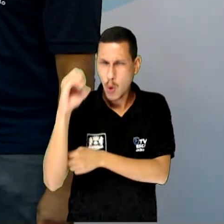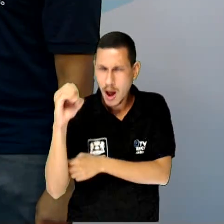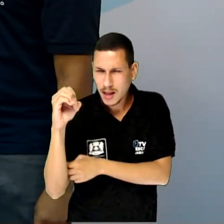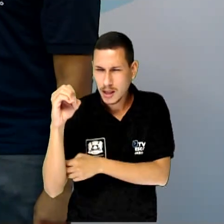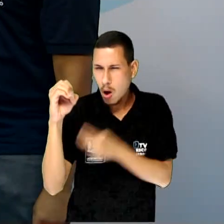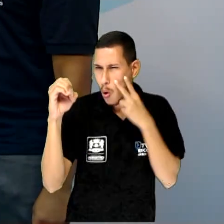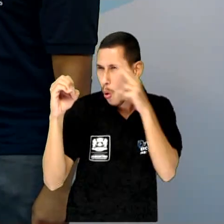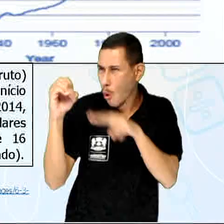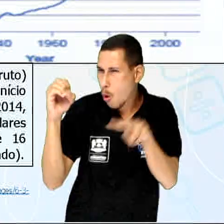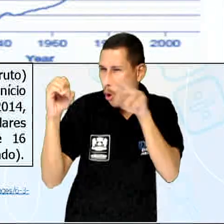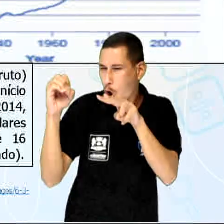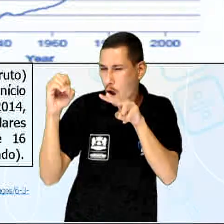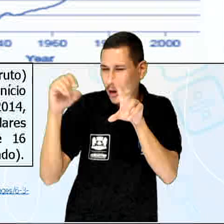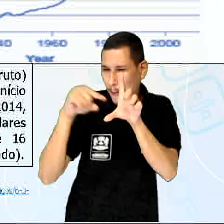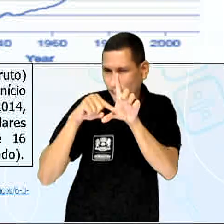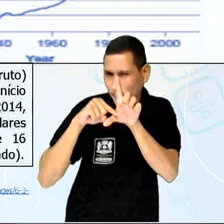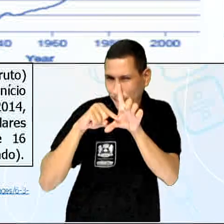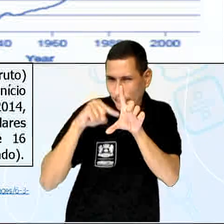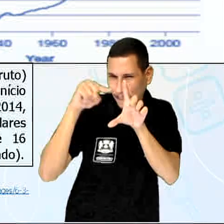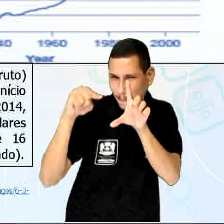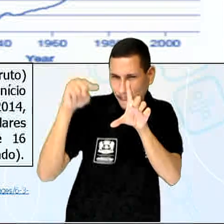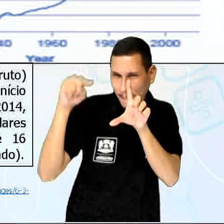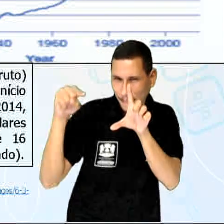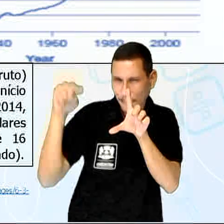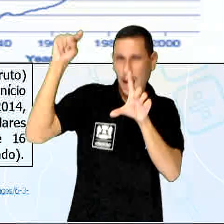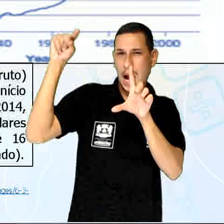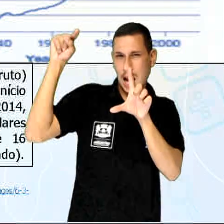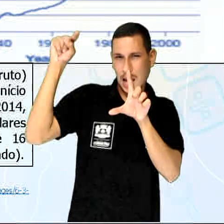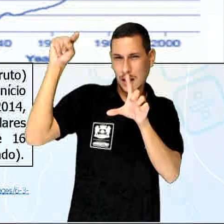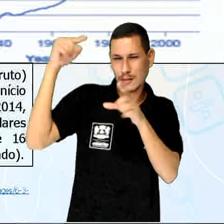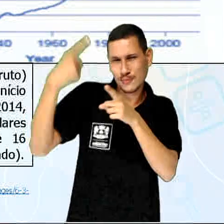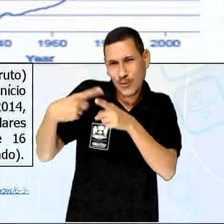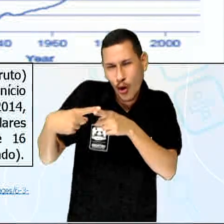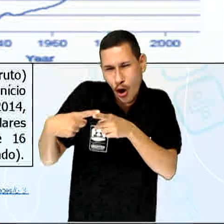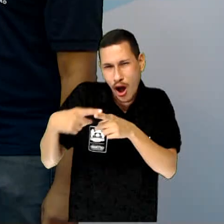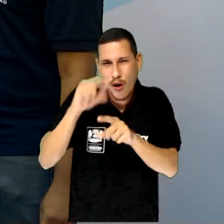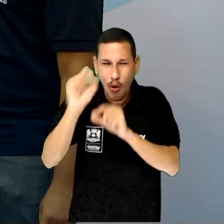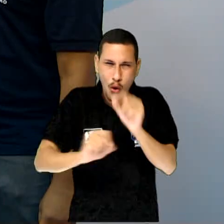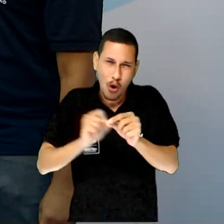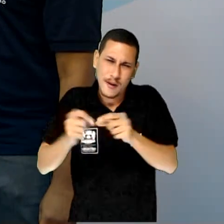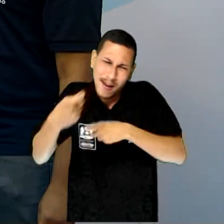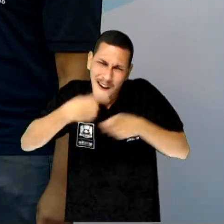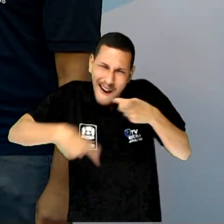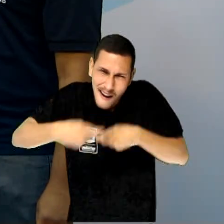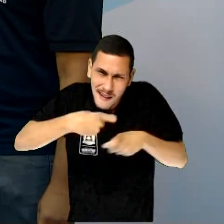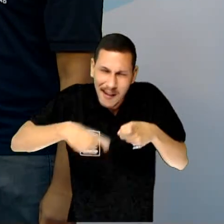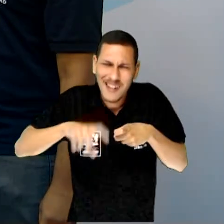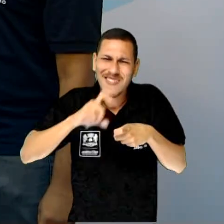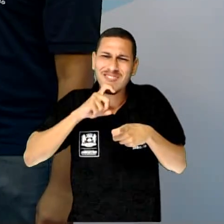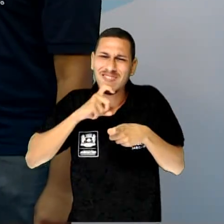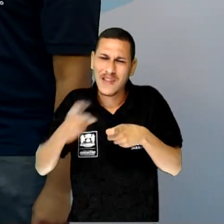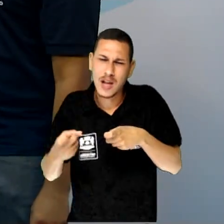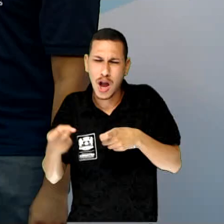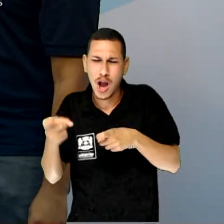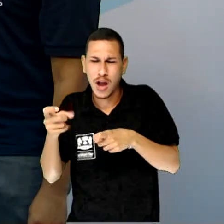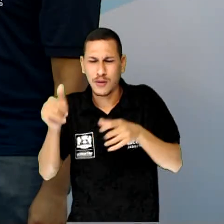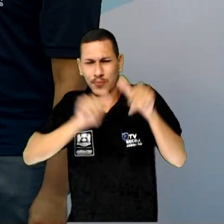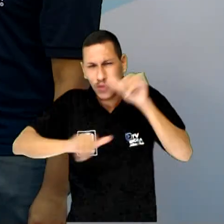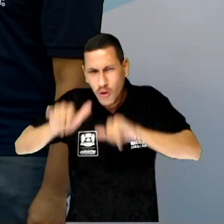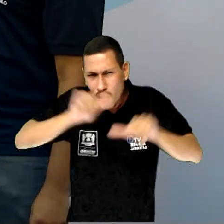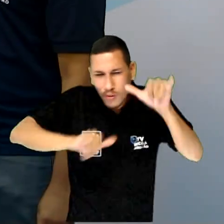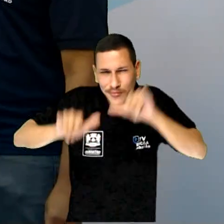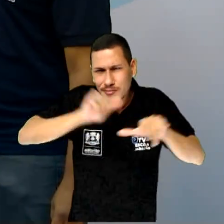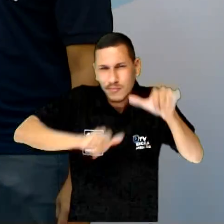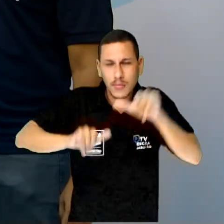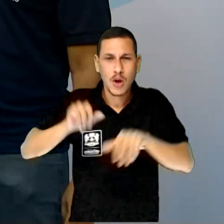uma curva ainda mais íngreme por conta da questão da Guerra Fria e a bipolarização. Os Estados Unidos